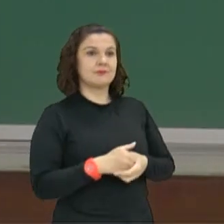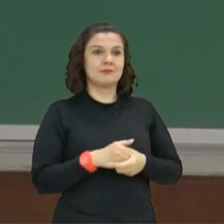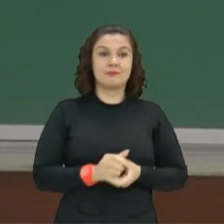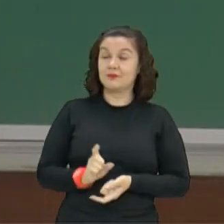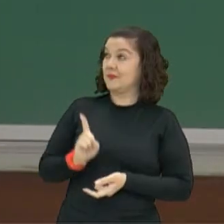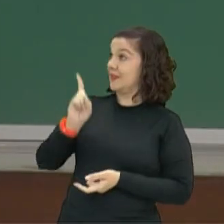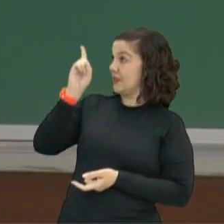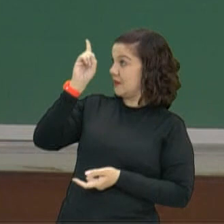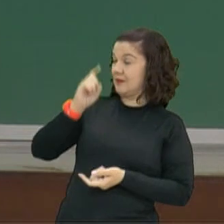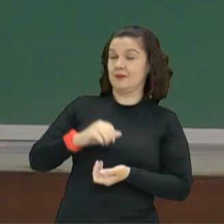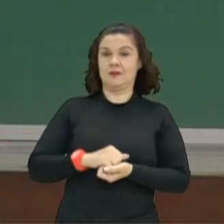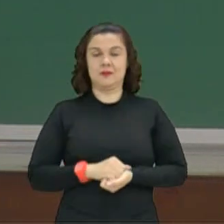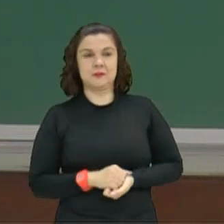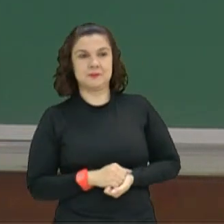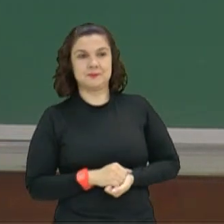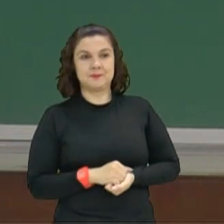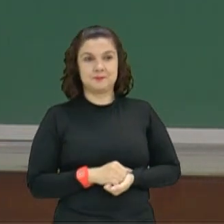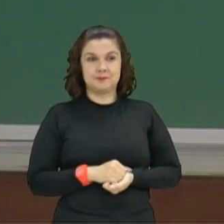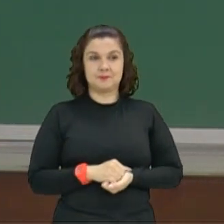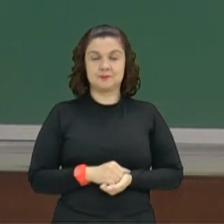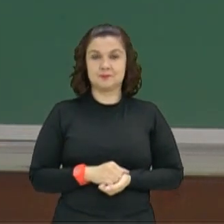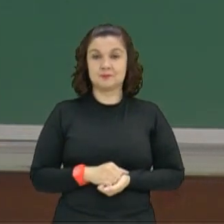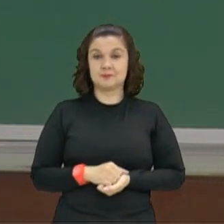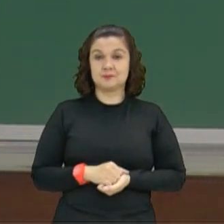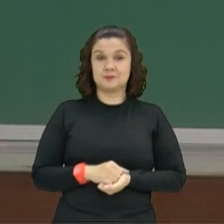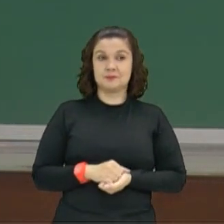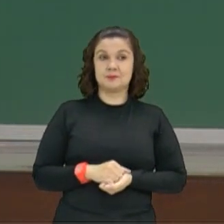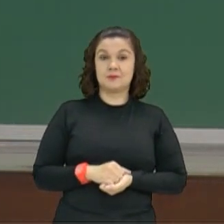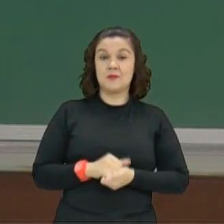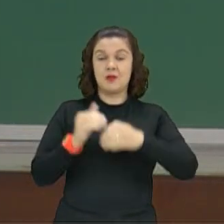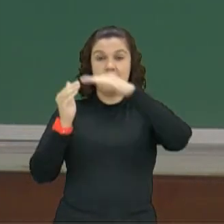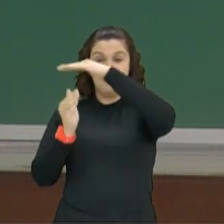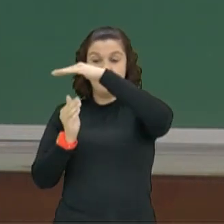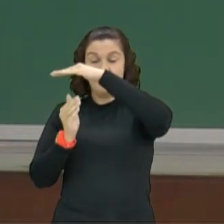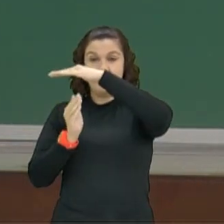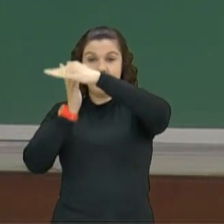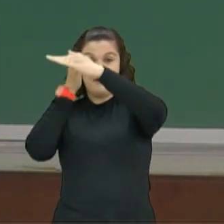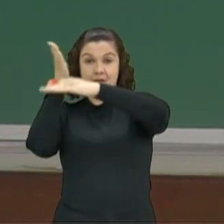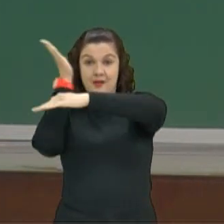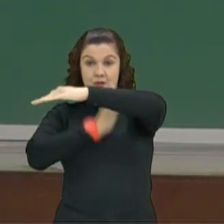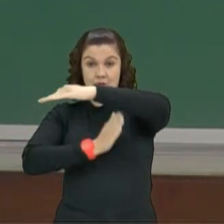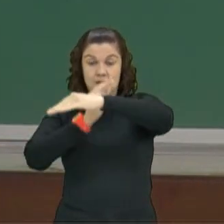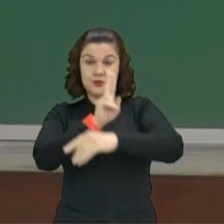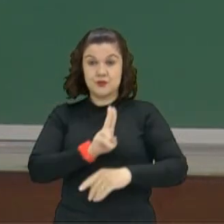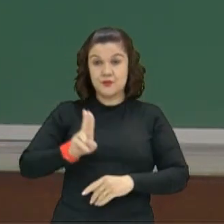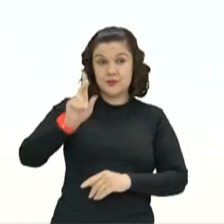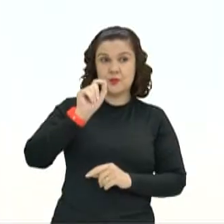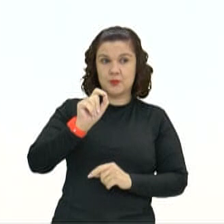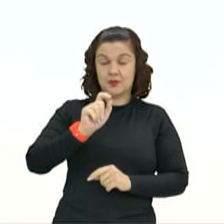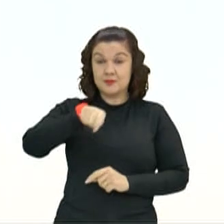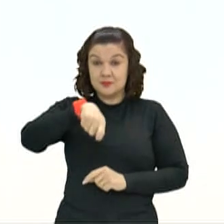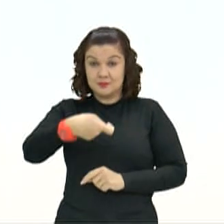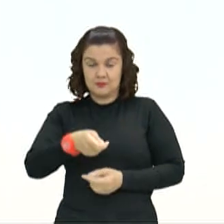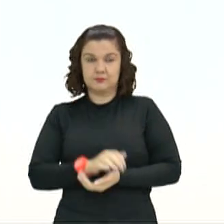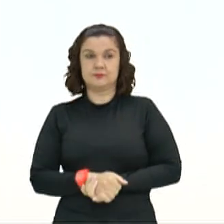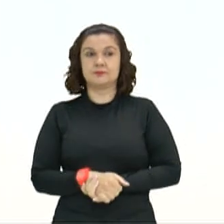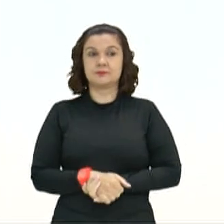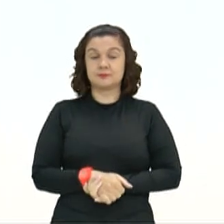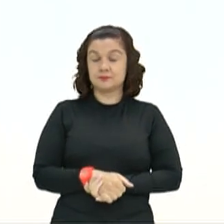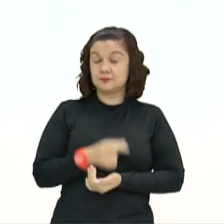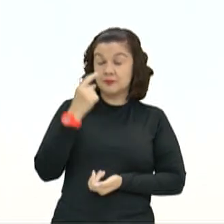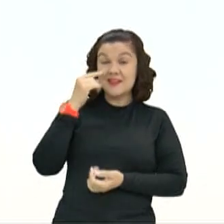Então, o que é fundamental aqui? Ó, na inequação, utilizaremos, no caso aqui, os símbolos.